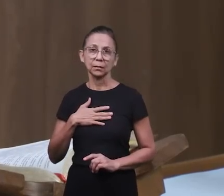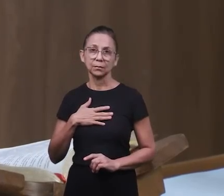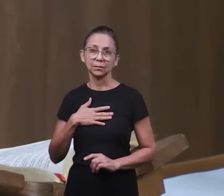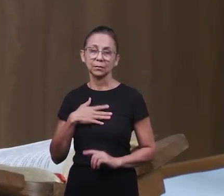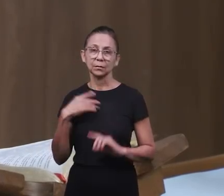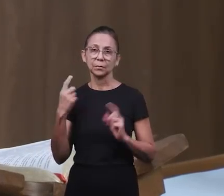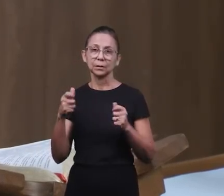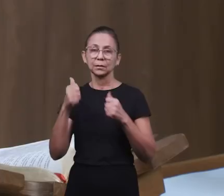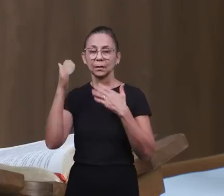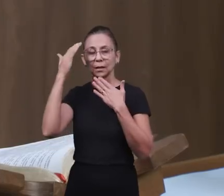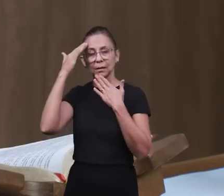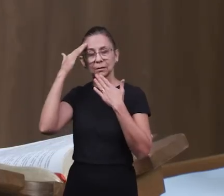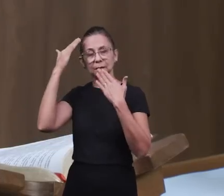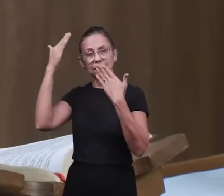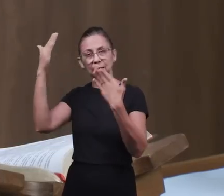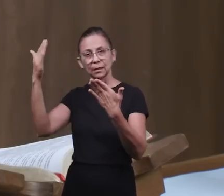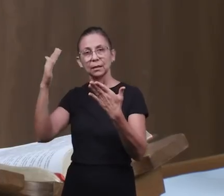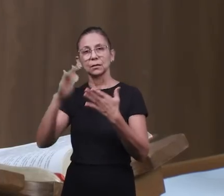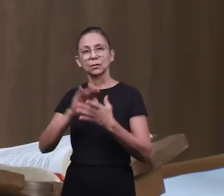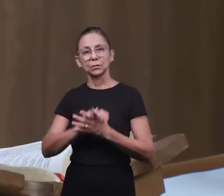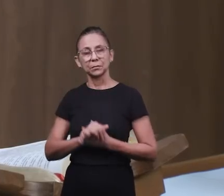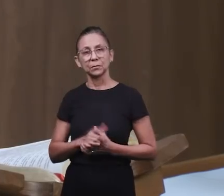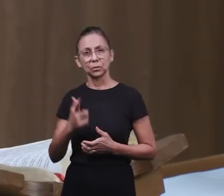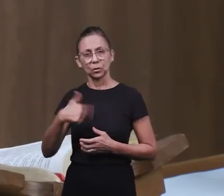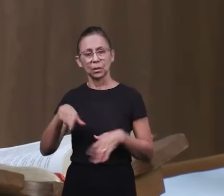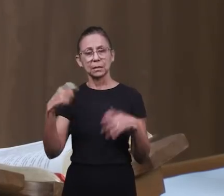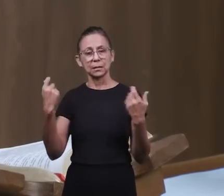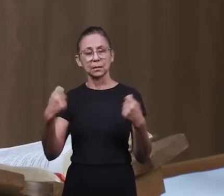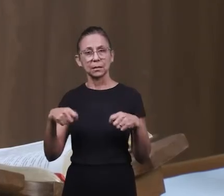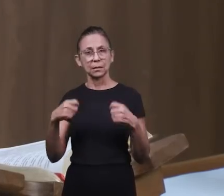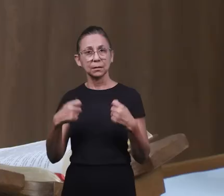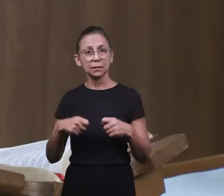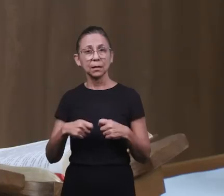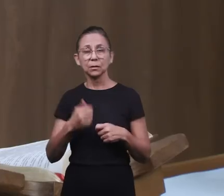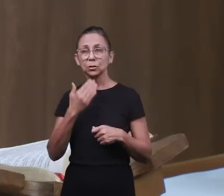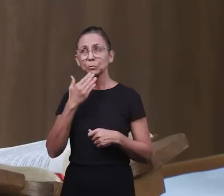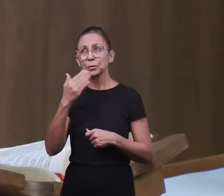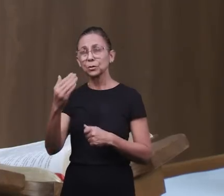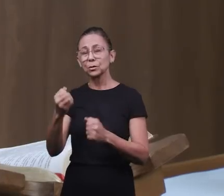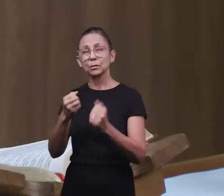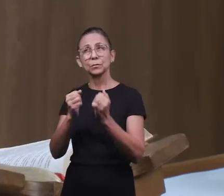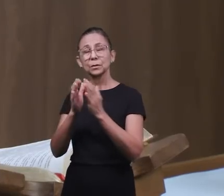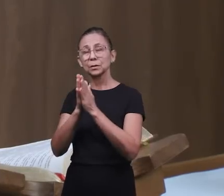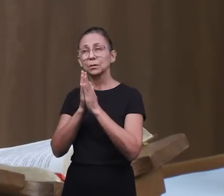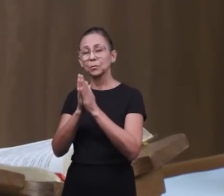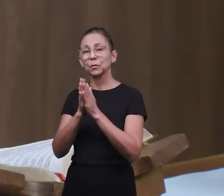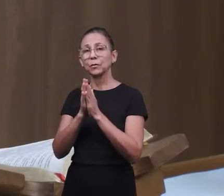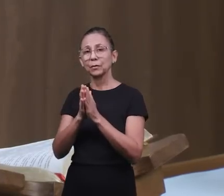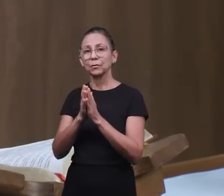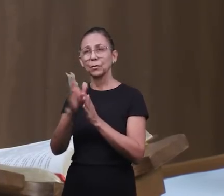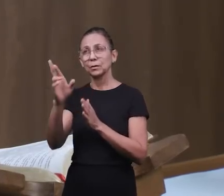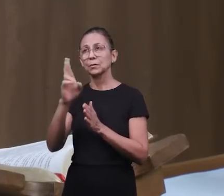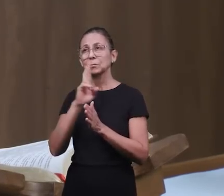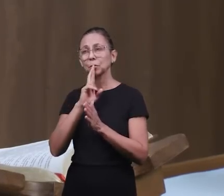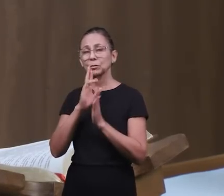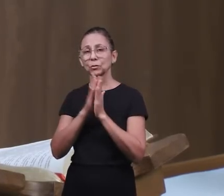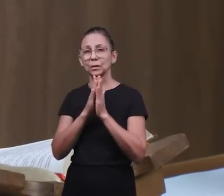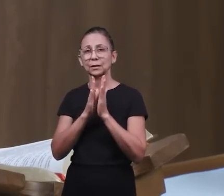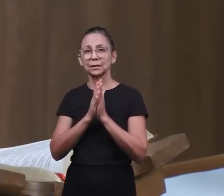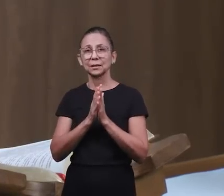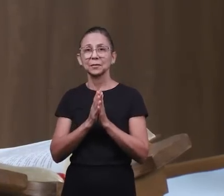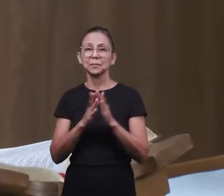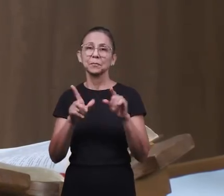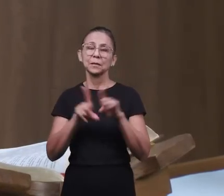dele. No culto a Deus temos necessidades de que Ele nos atenda às nossas petições, mas